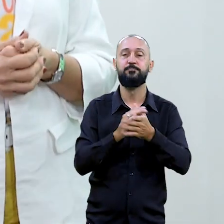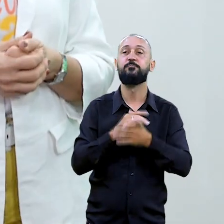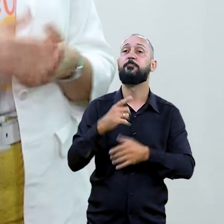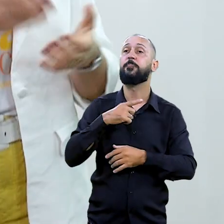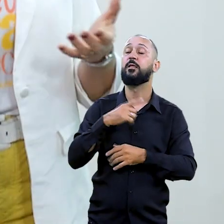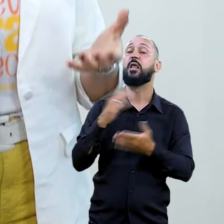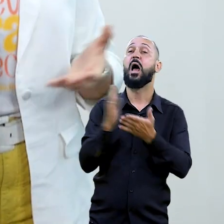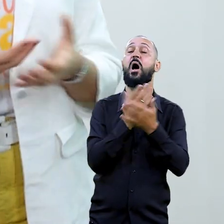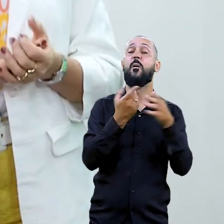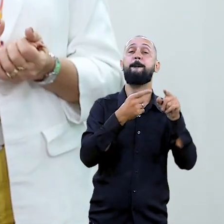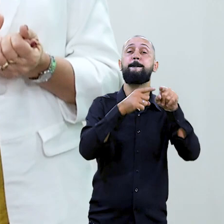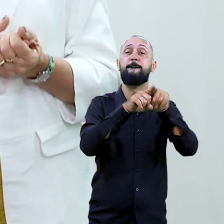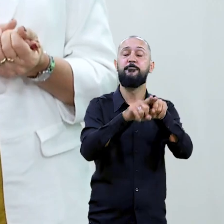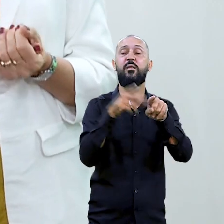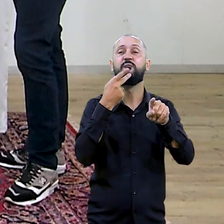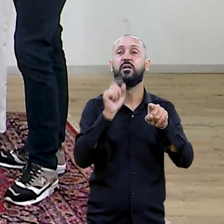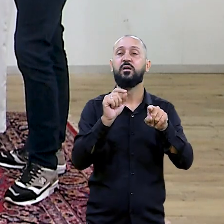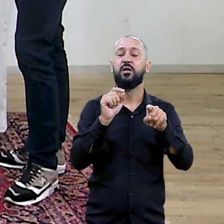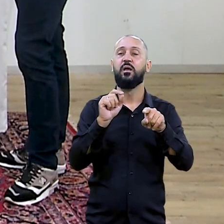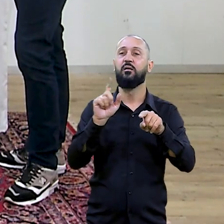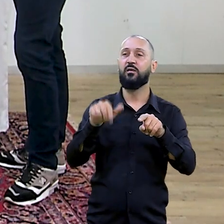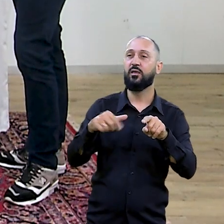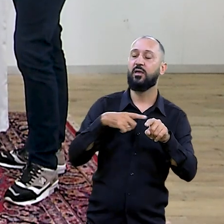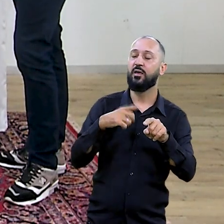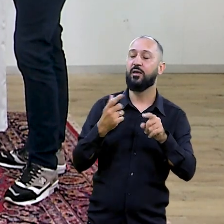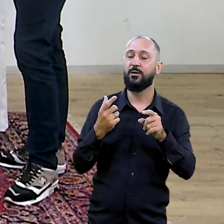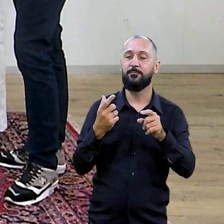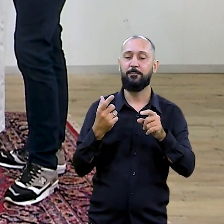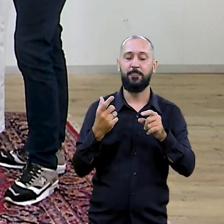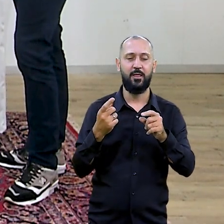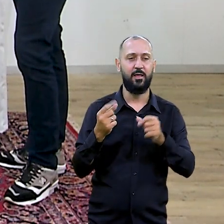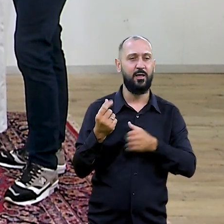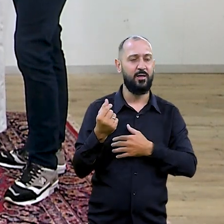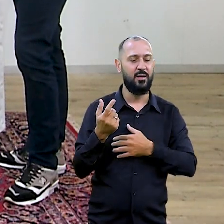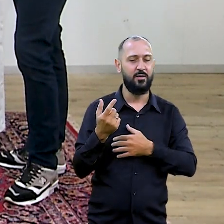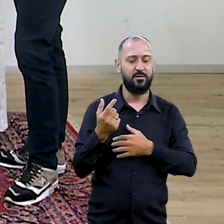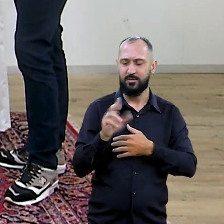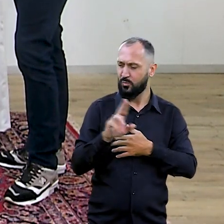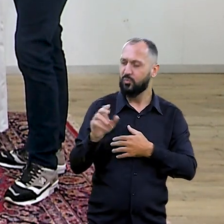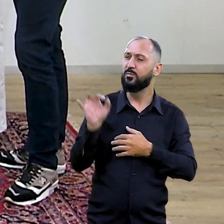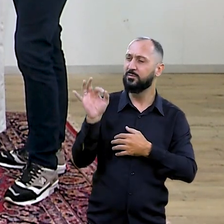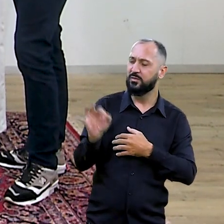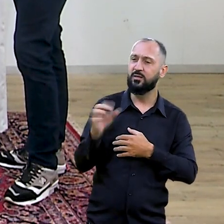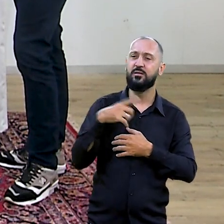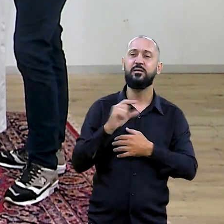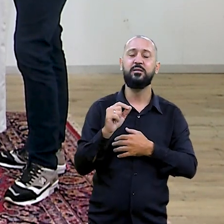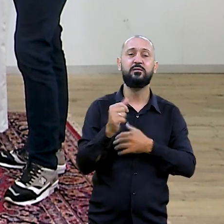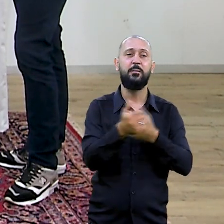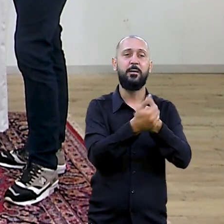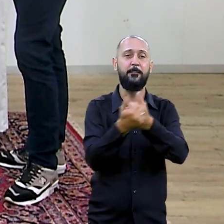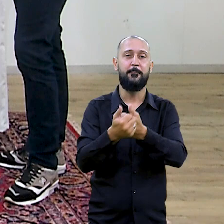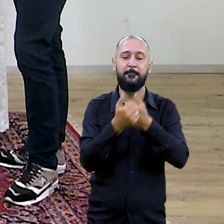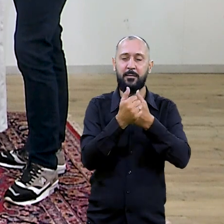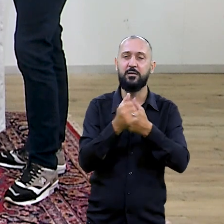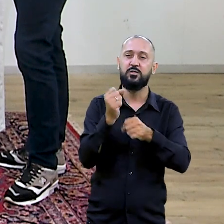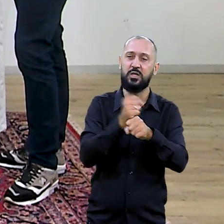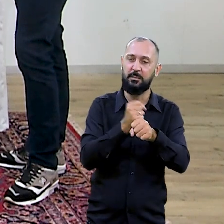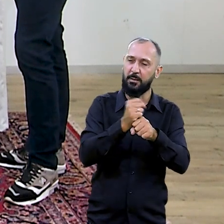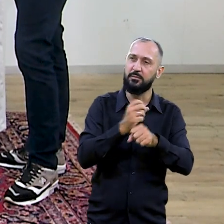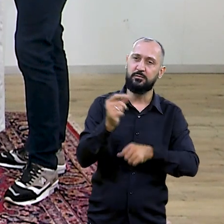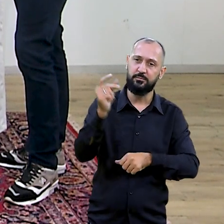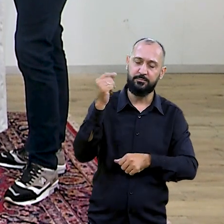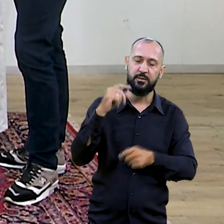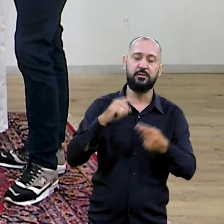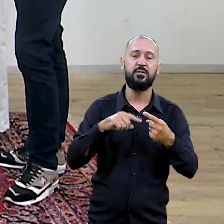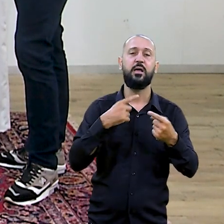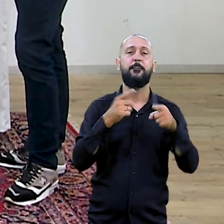empresas normais, sim, que eu digo. Da sociedade civil. Empresas privadas. Isso. Nós temos um STED, por exemplo, né, que está participando